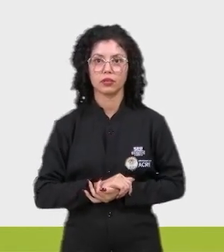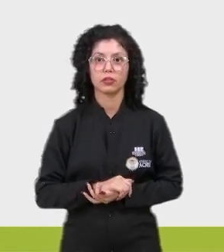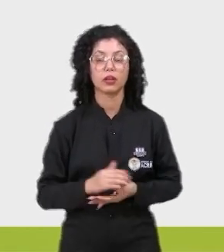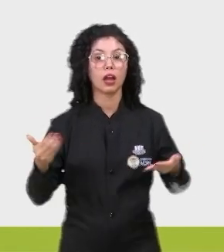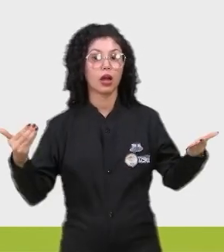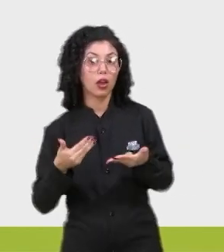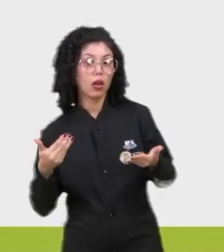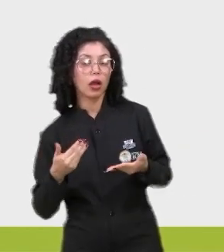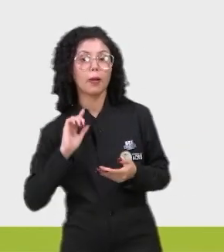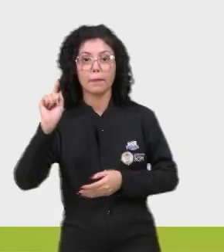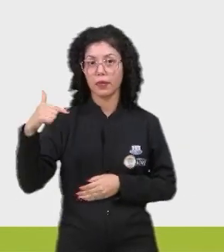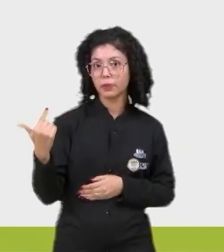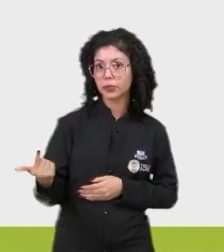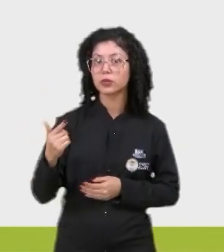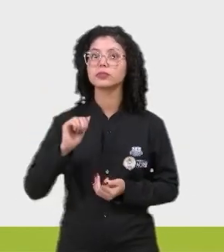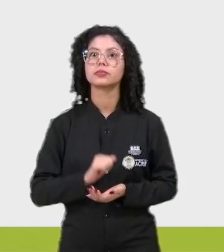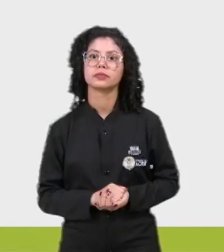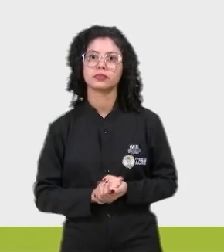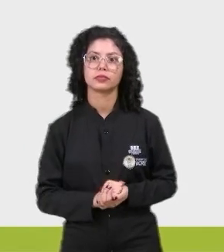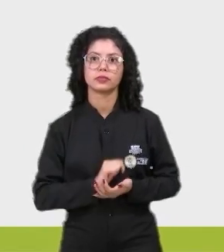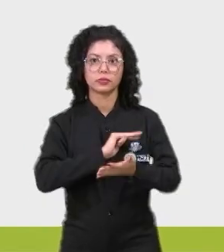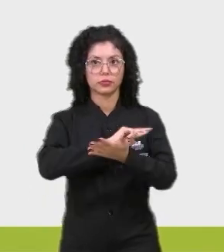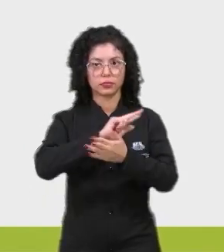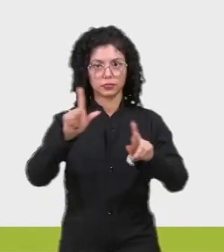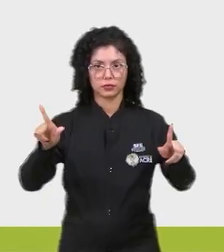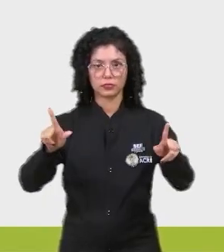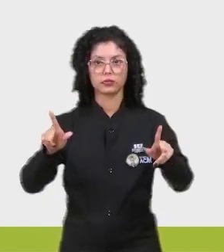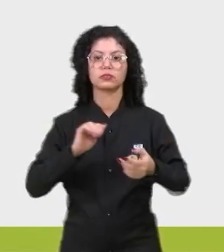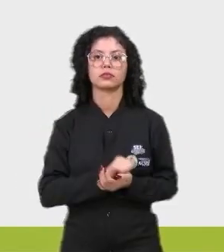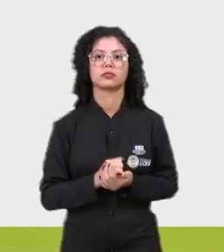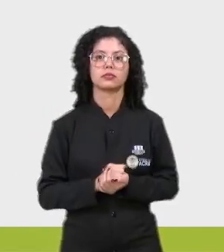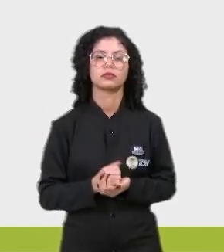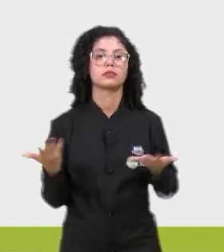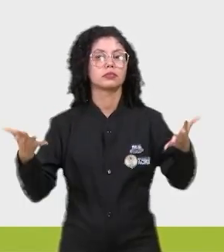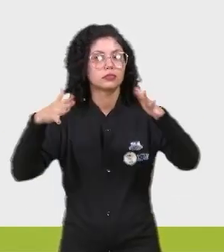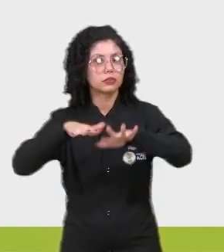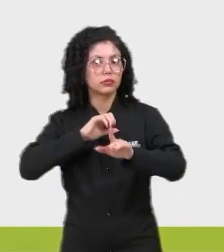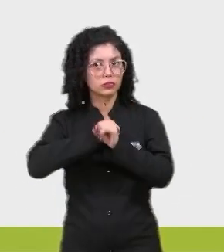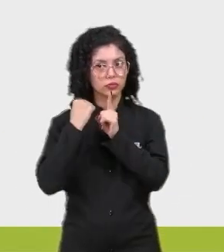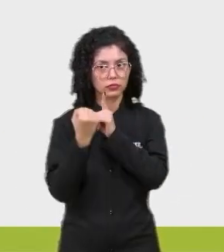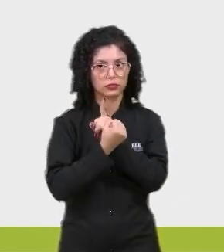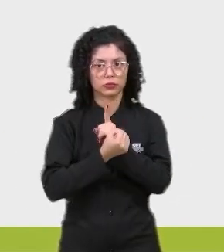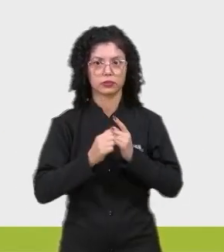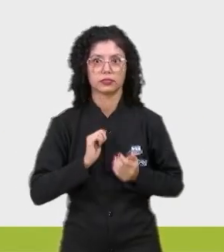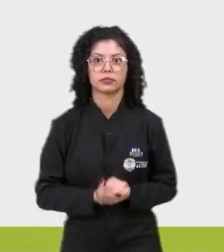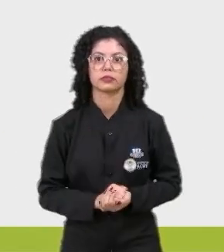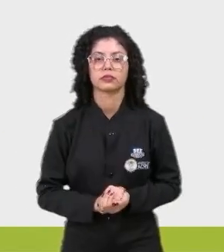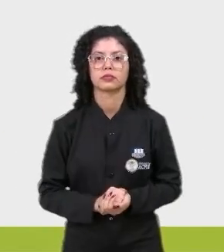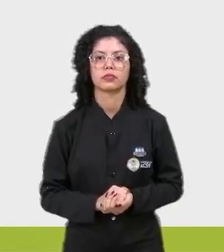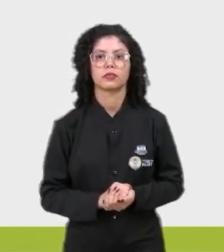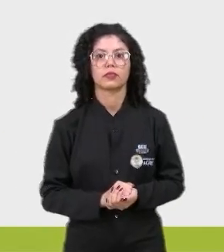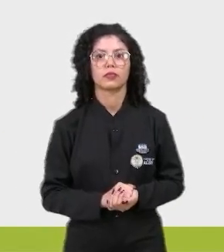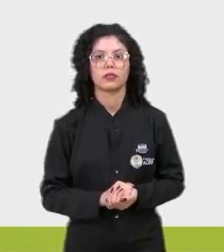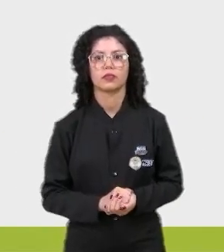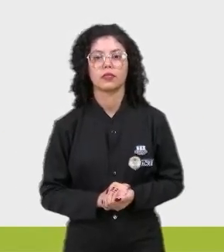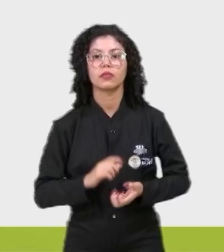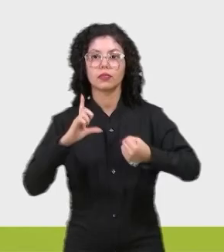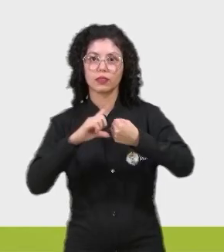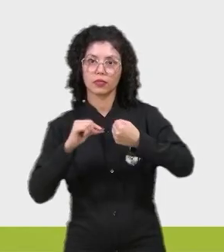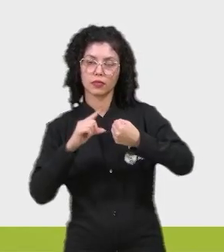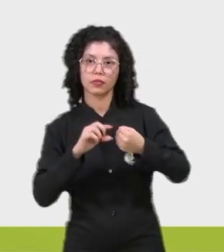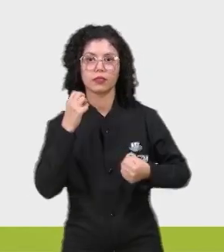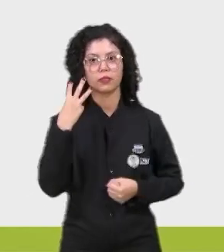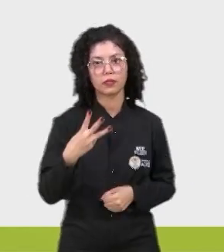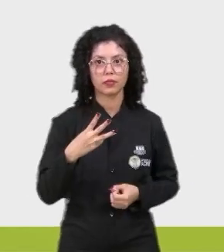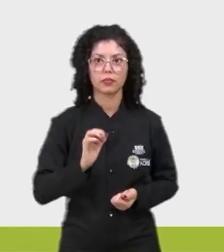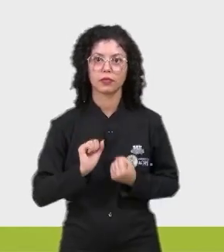agora vamos para o próximo eixo, que é o eixo Diversidade e Inclusão Social. Artigo